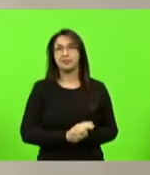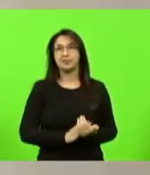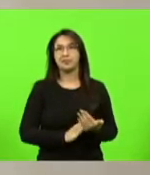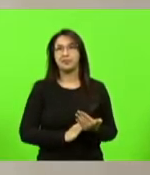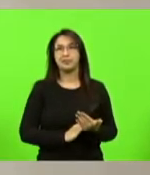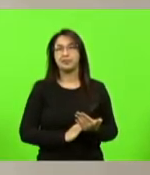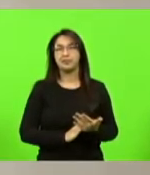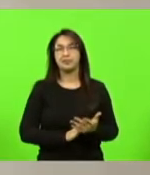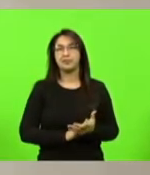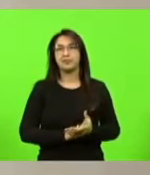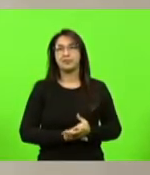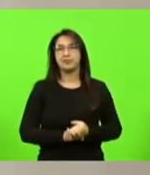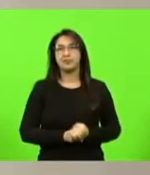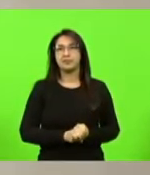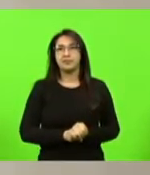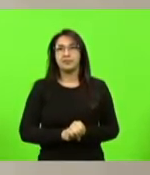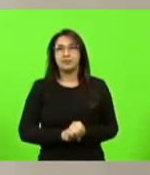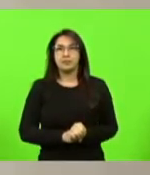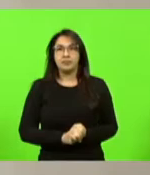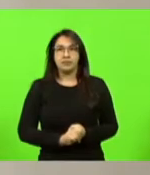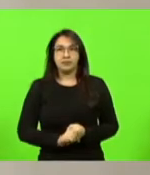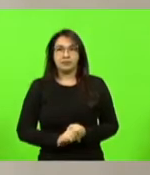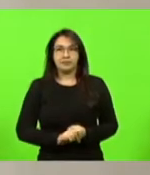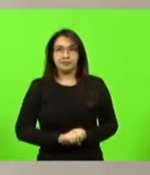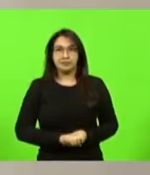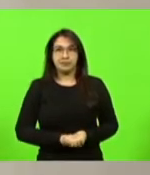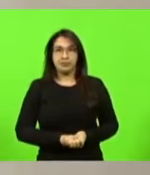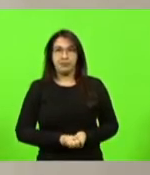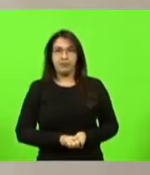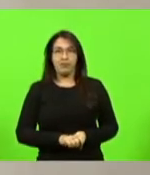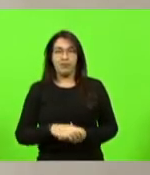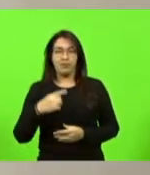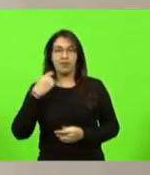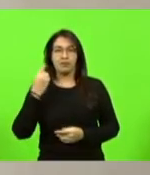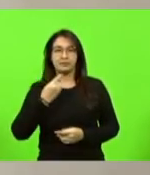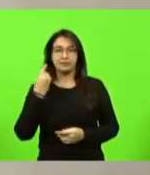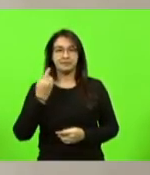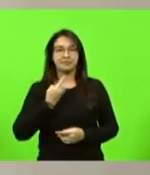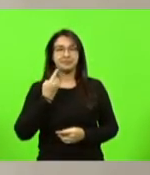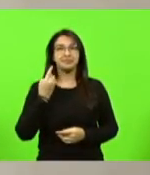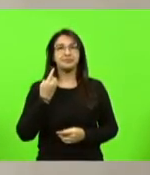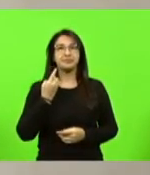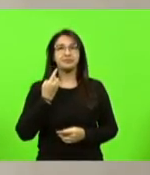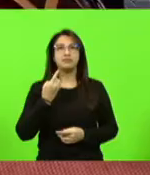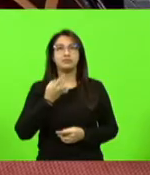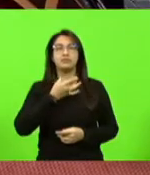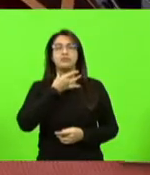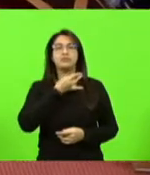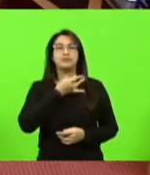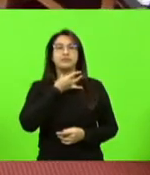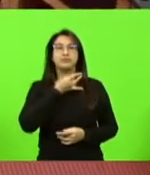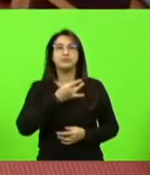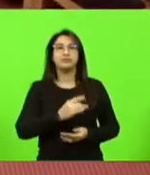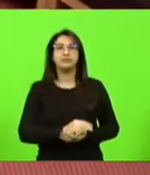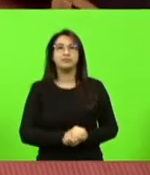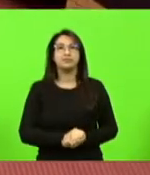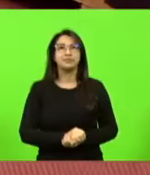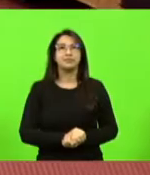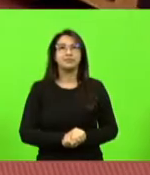Senhor presidente, questão de ordem, senhor questão presidente. Questão de ordem, deputado Valdir Cobocchini. Como autor do